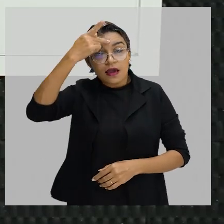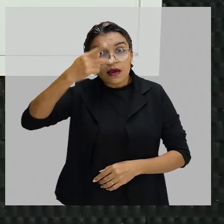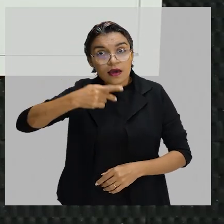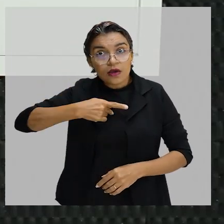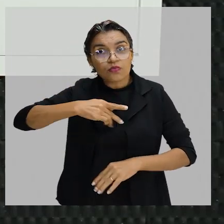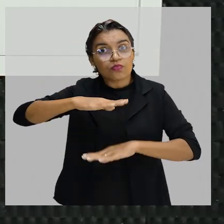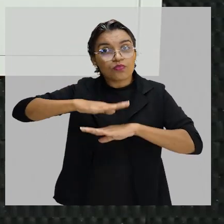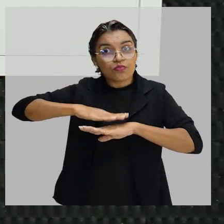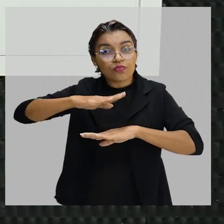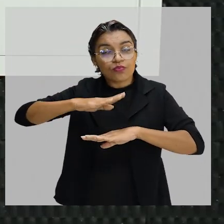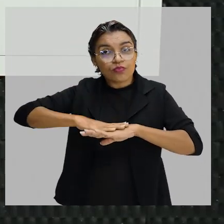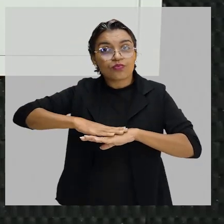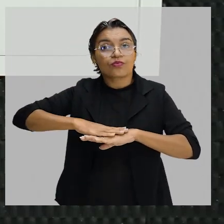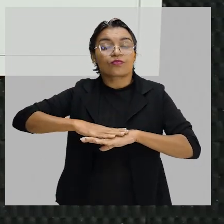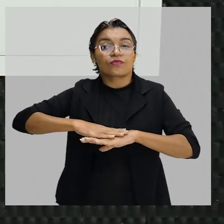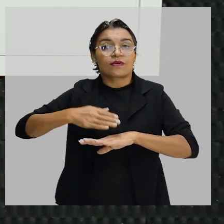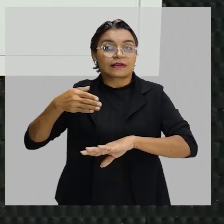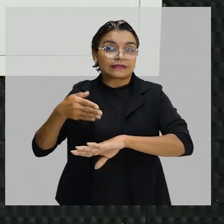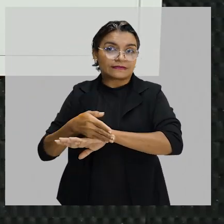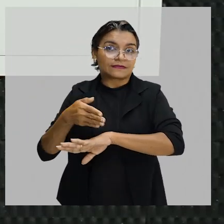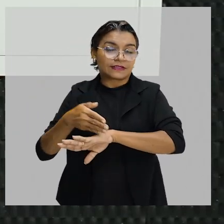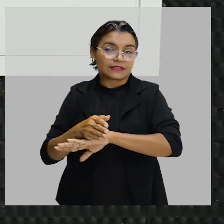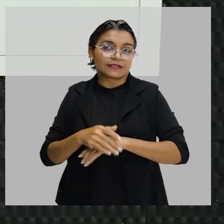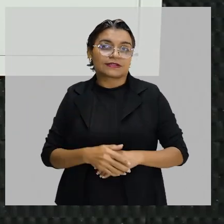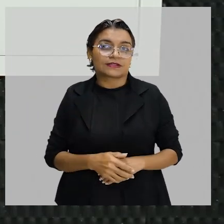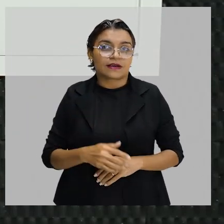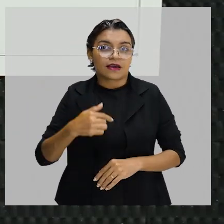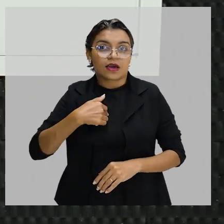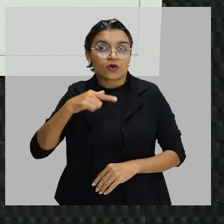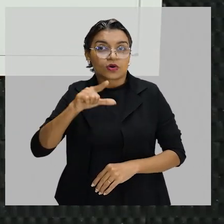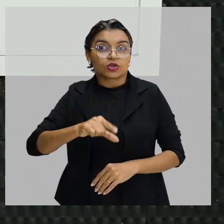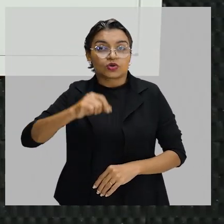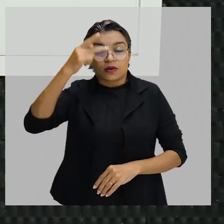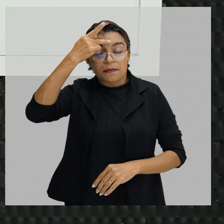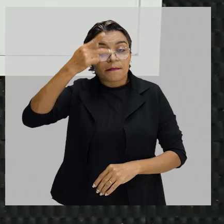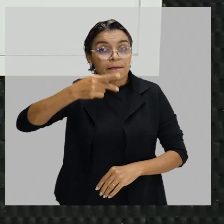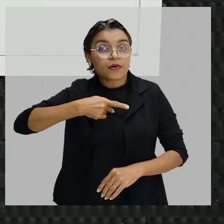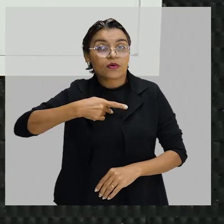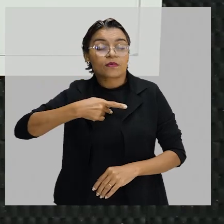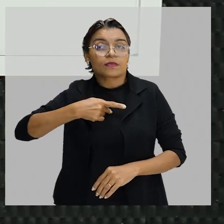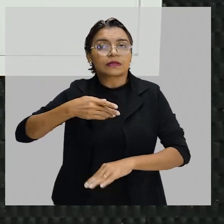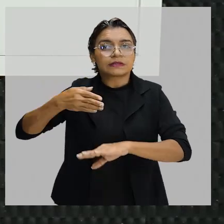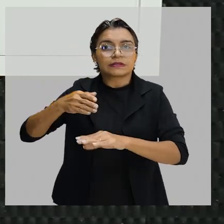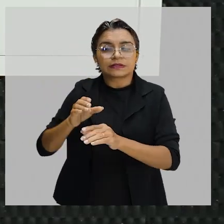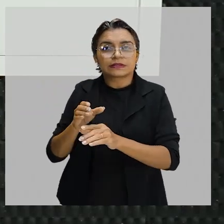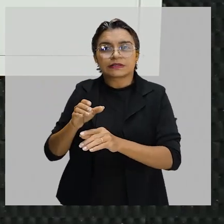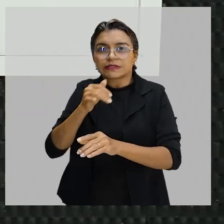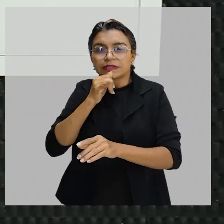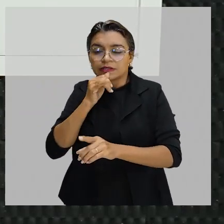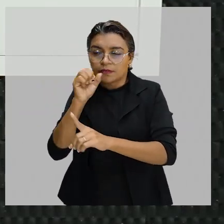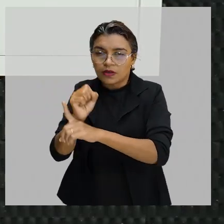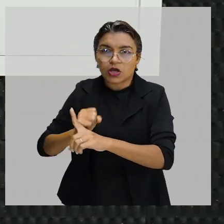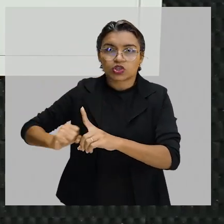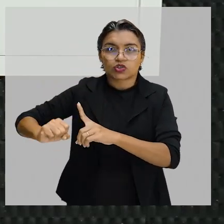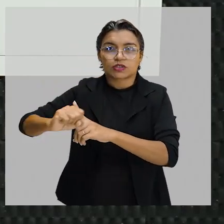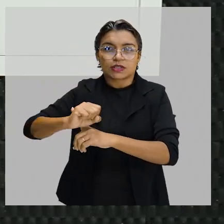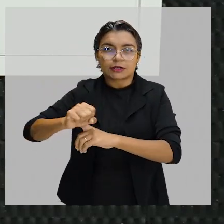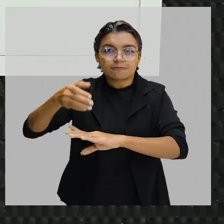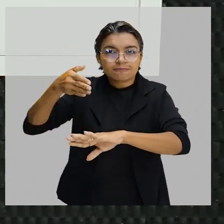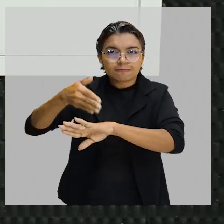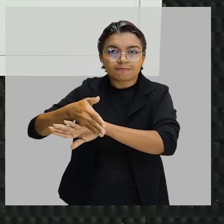mesmo, faça por mim mesmo e decida por mim mesmo, me intrometer na vida